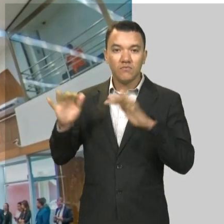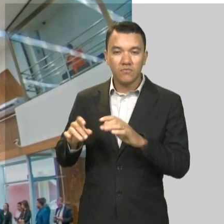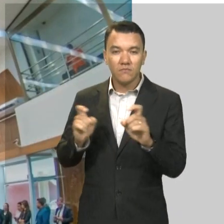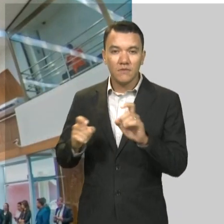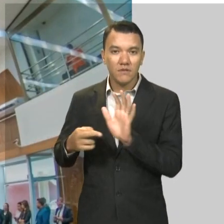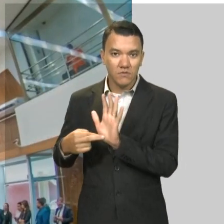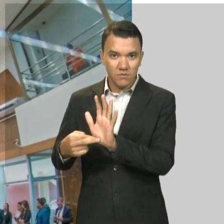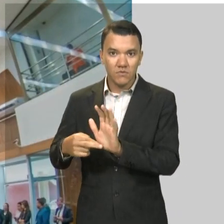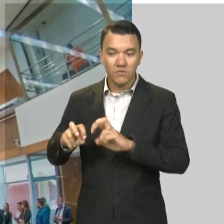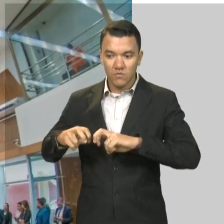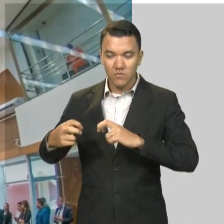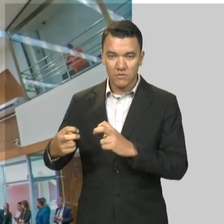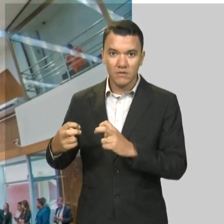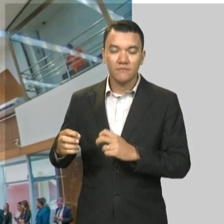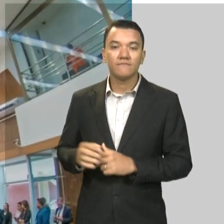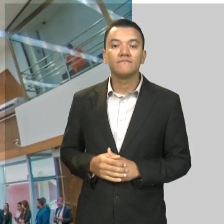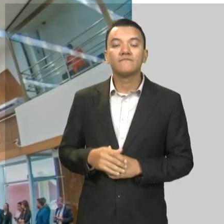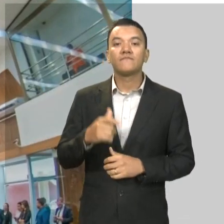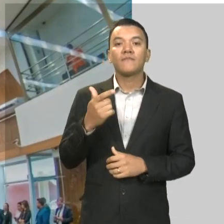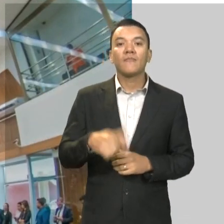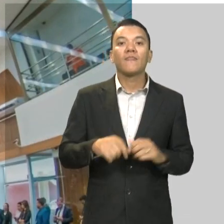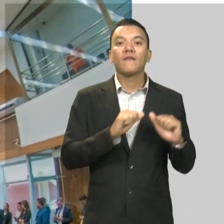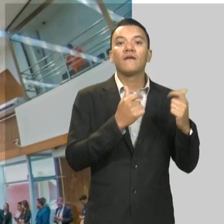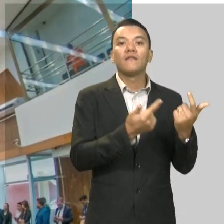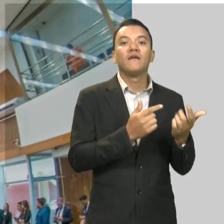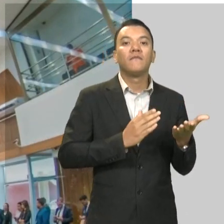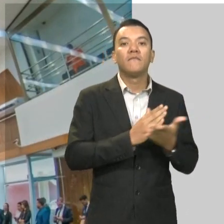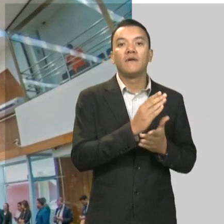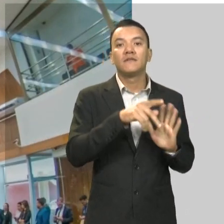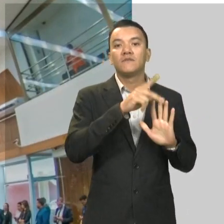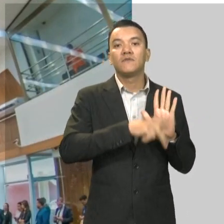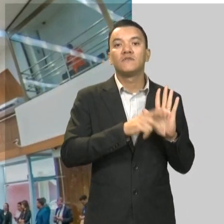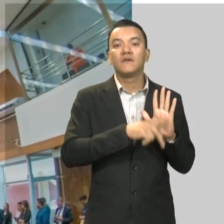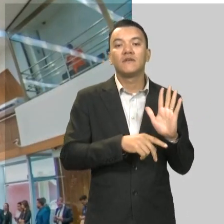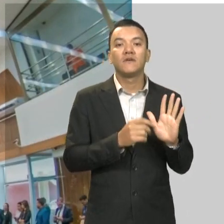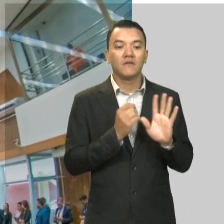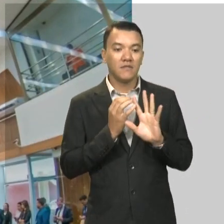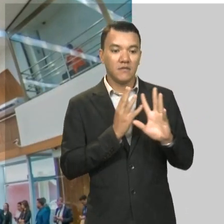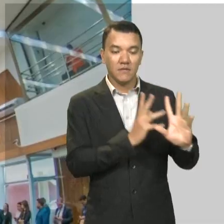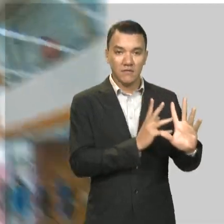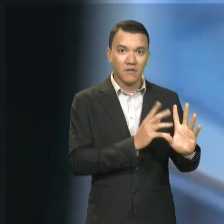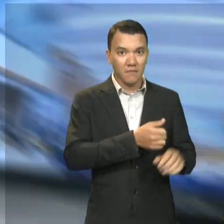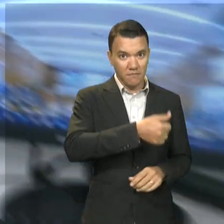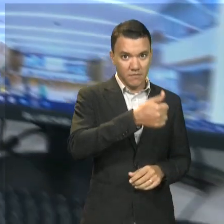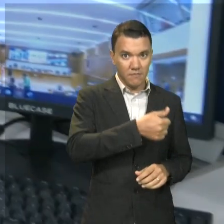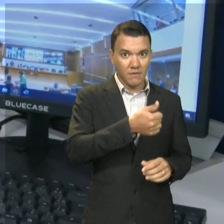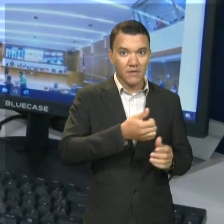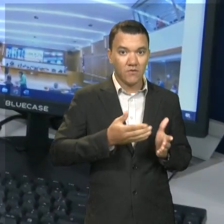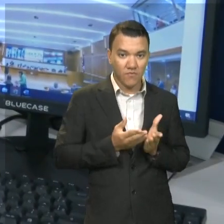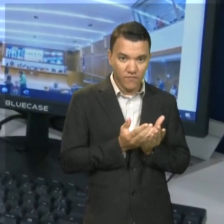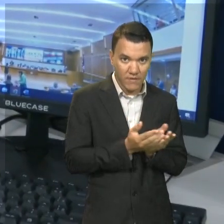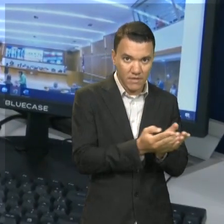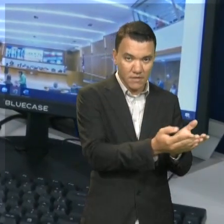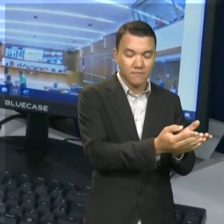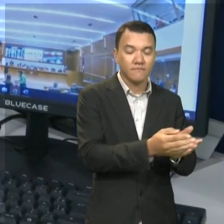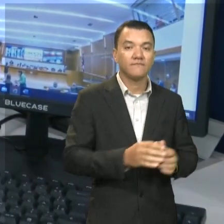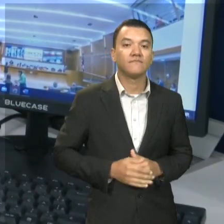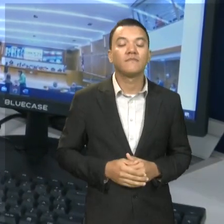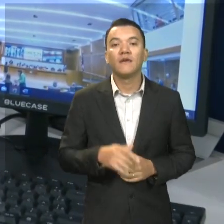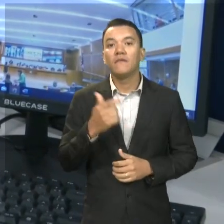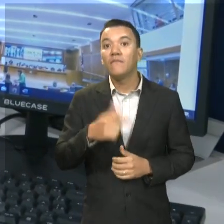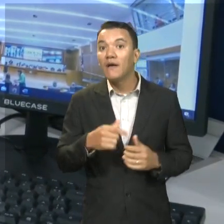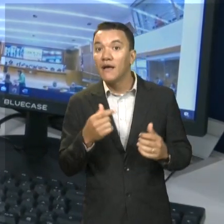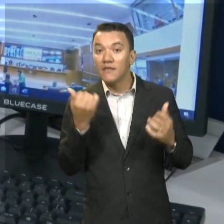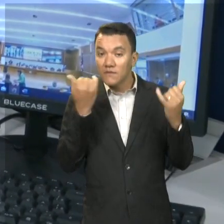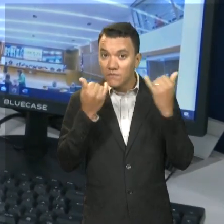a Assembleia aprova projeto que cria lista de prioridades para a travessia em ferryboat. E para saber mais sobre essas e